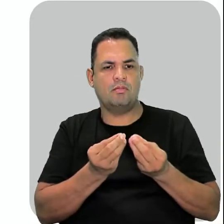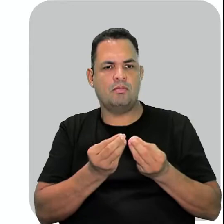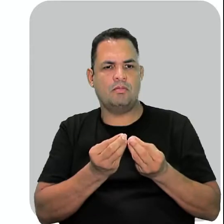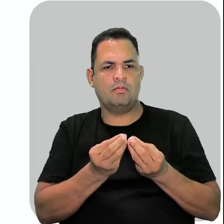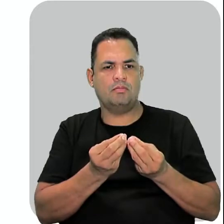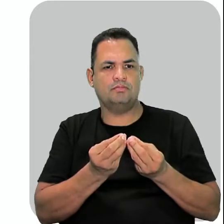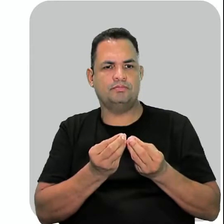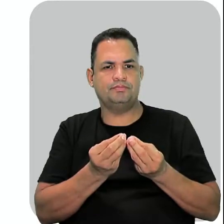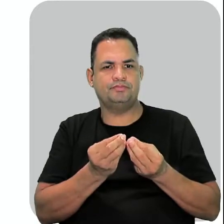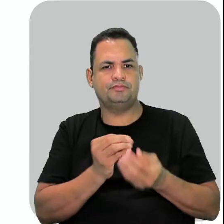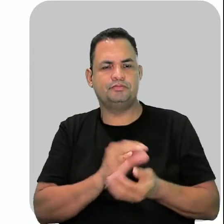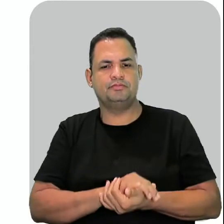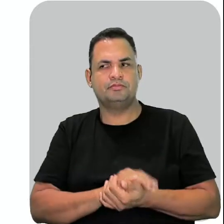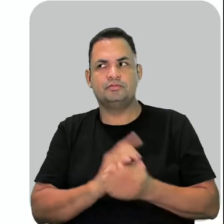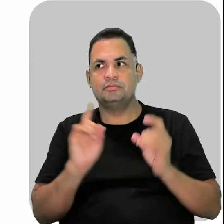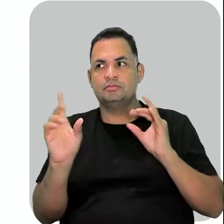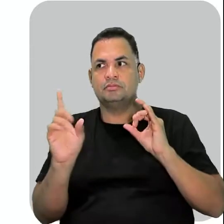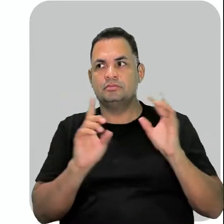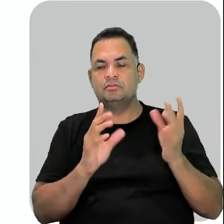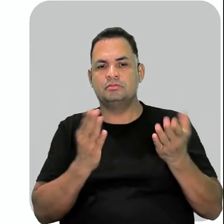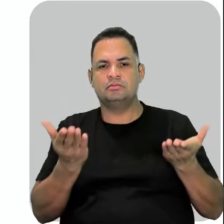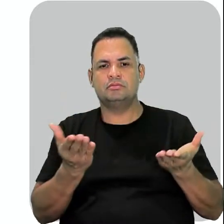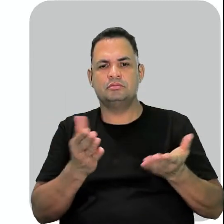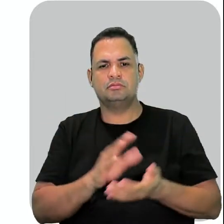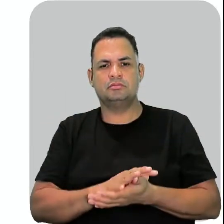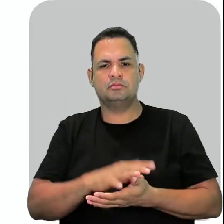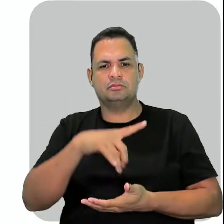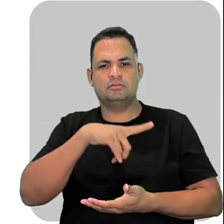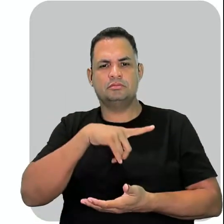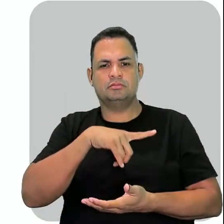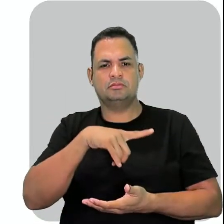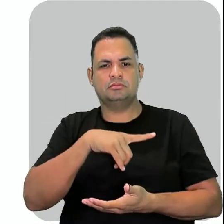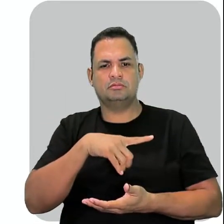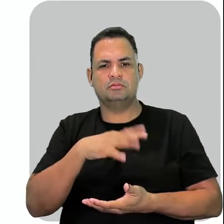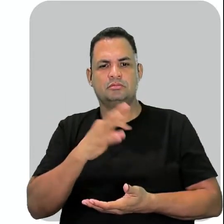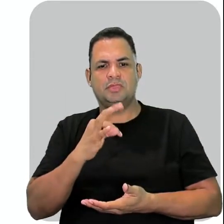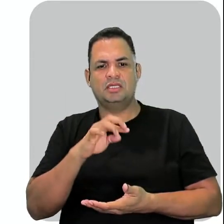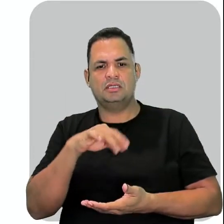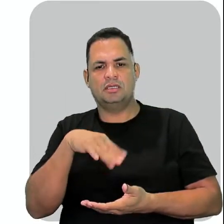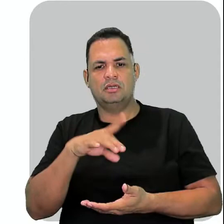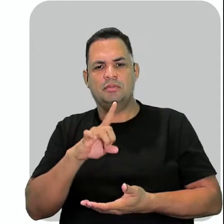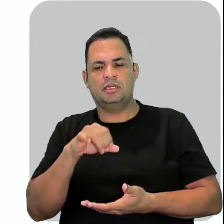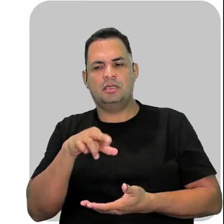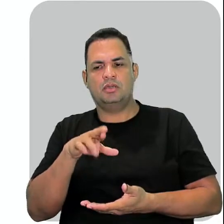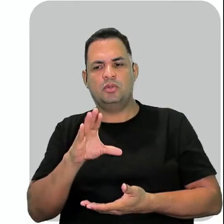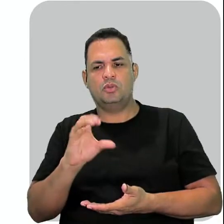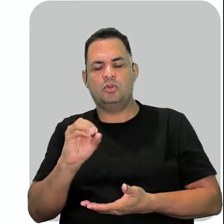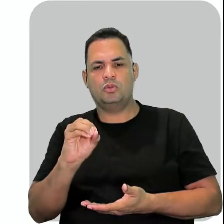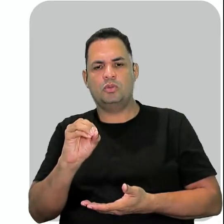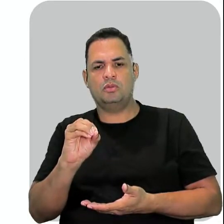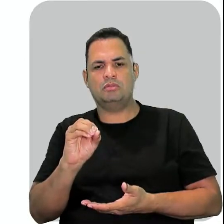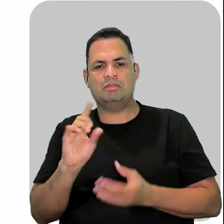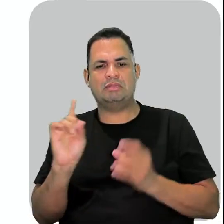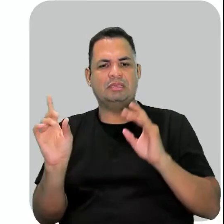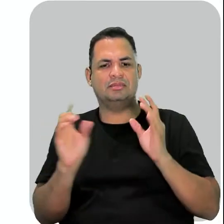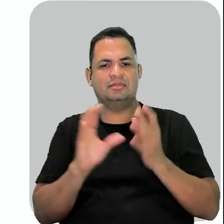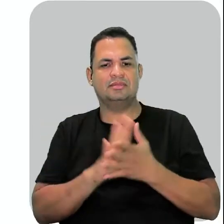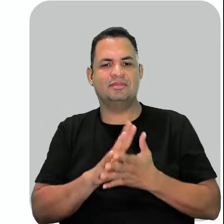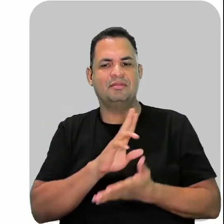por dois monômeros cada uma, aí a gente tem o tetrâmero. Professora, cada nome